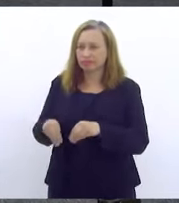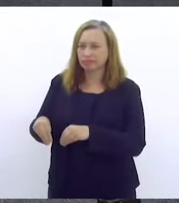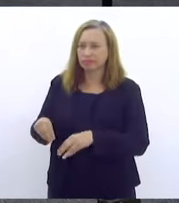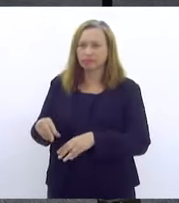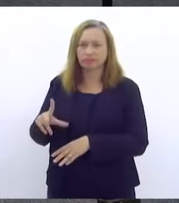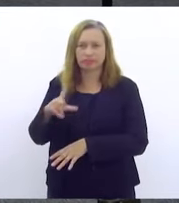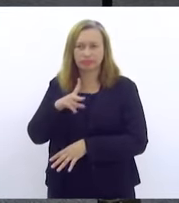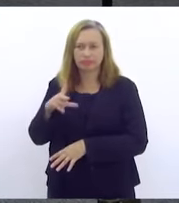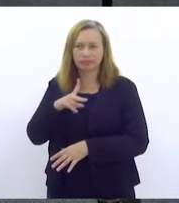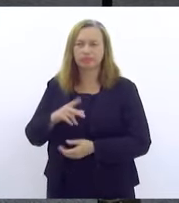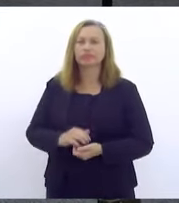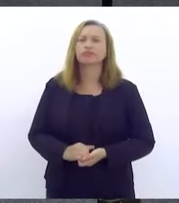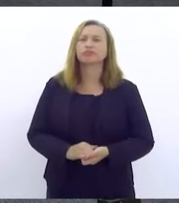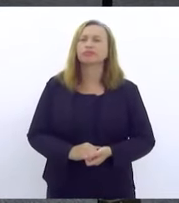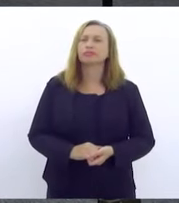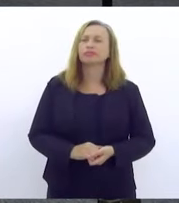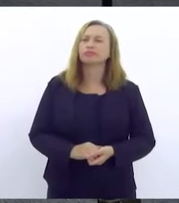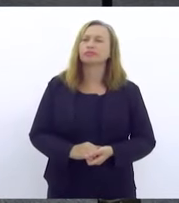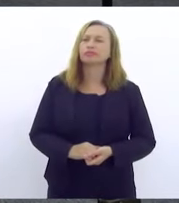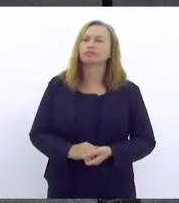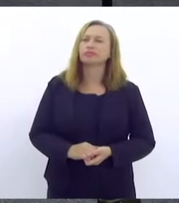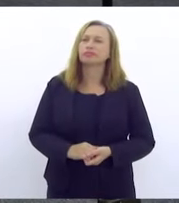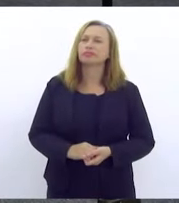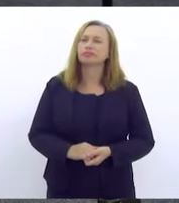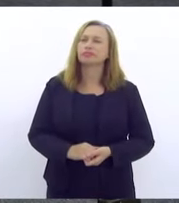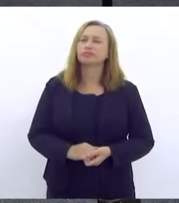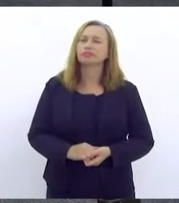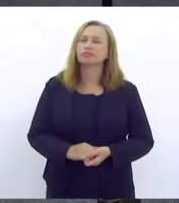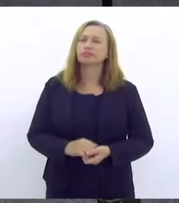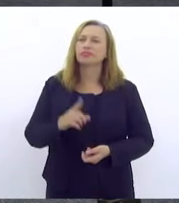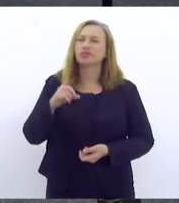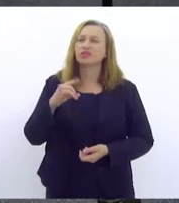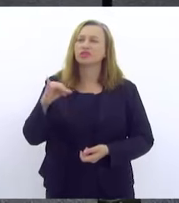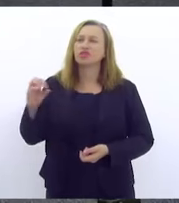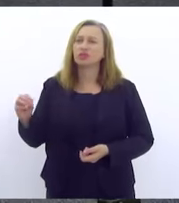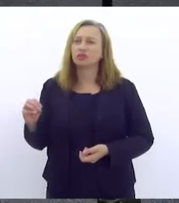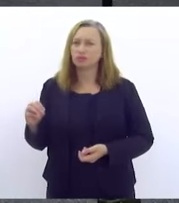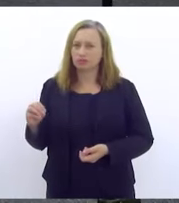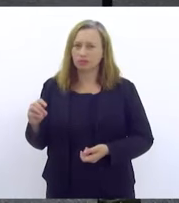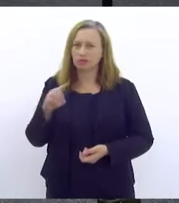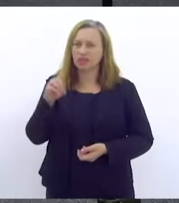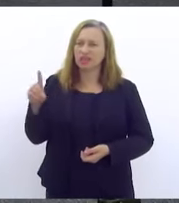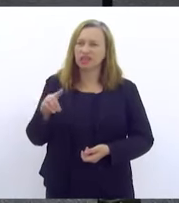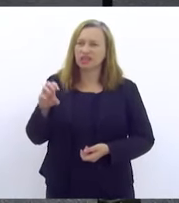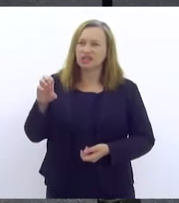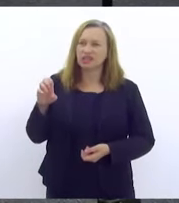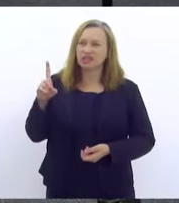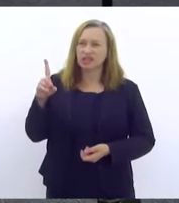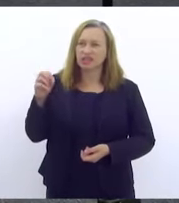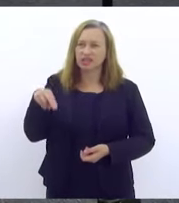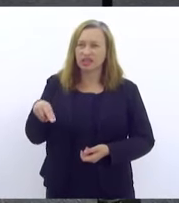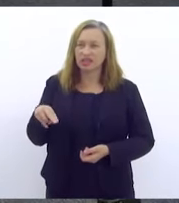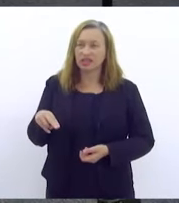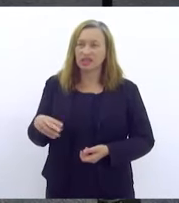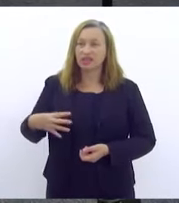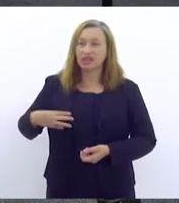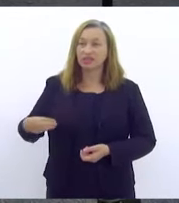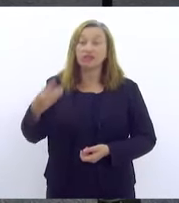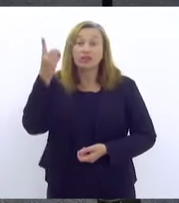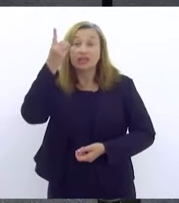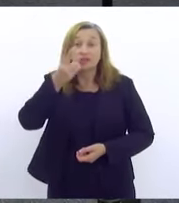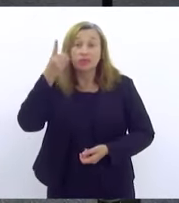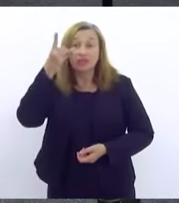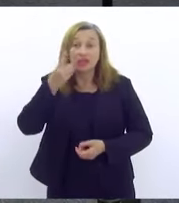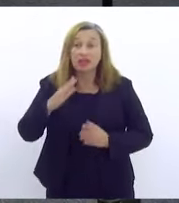particulares, é o nada mais, nada menos que o Diego Zeidan. Ele é filho da deputada aqui